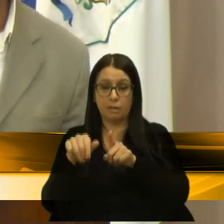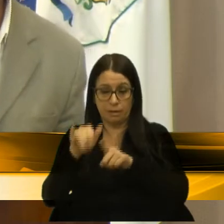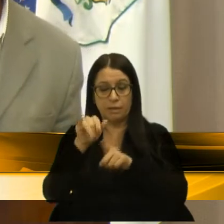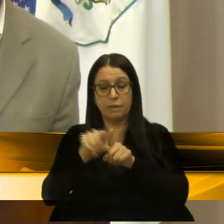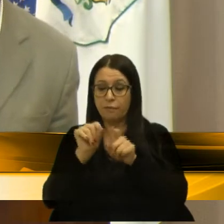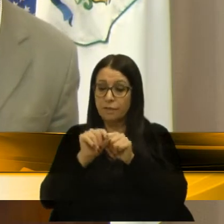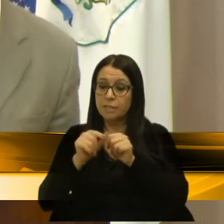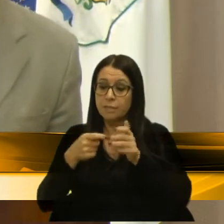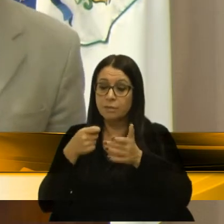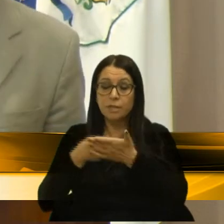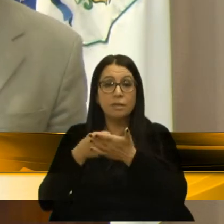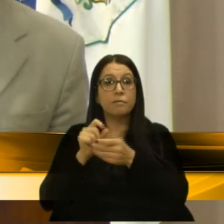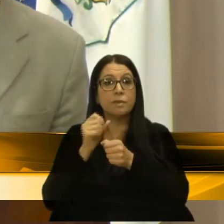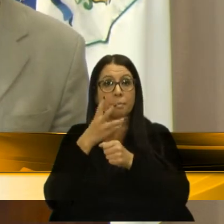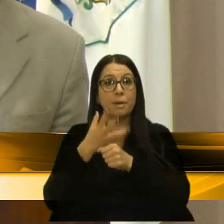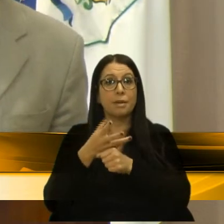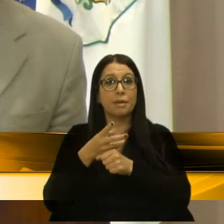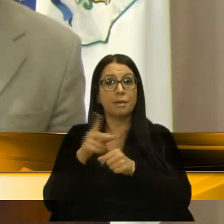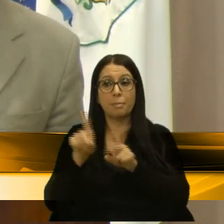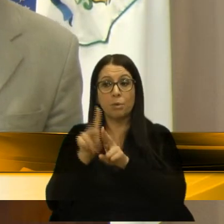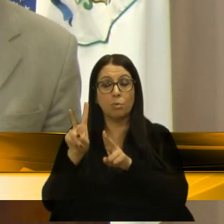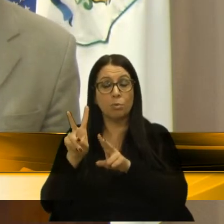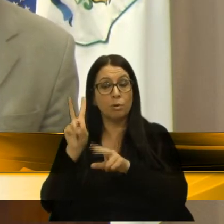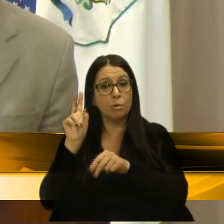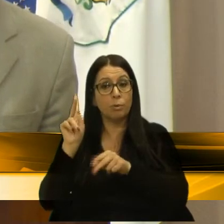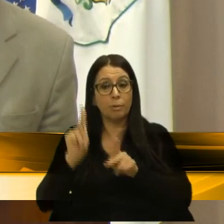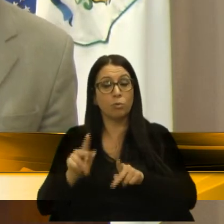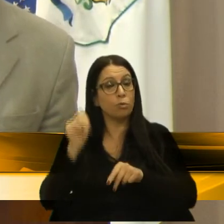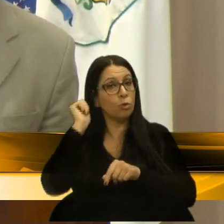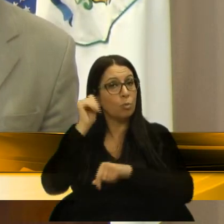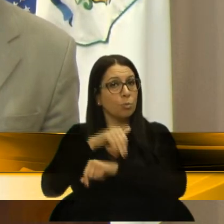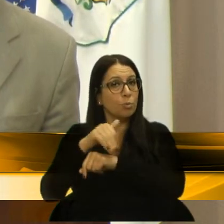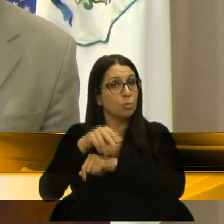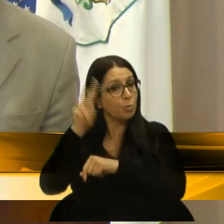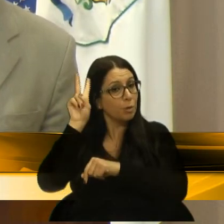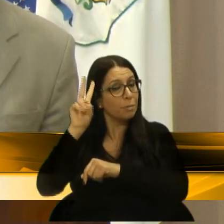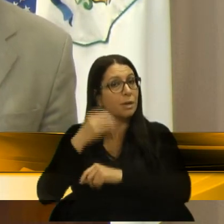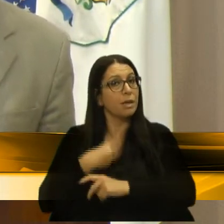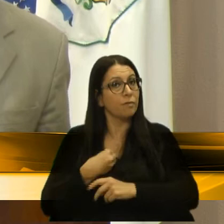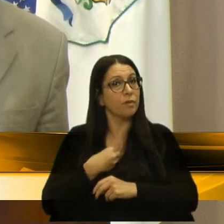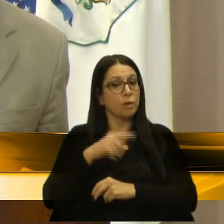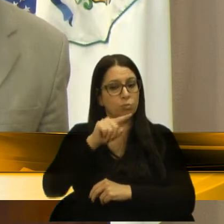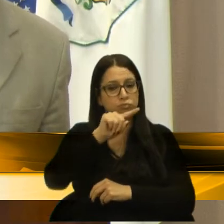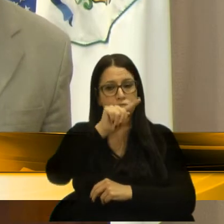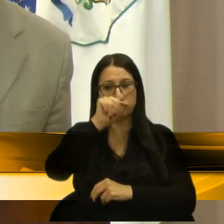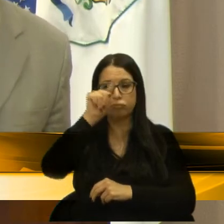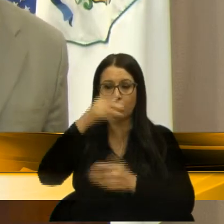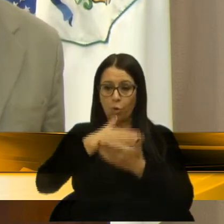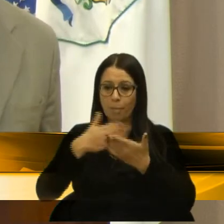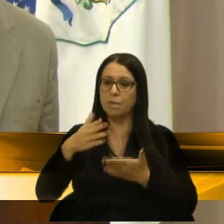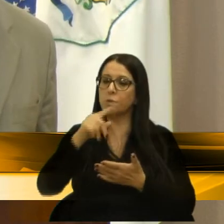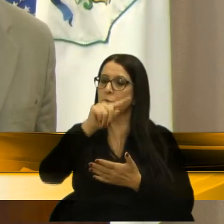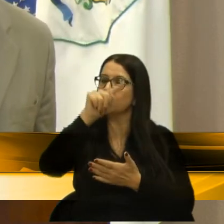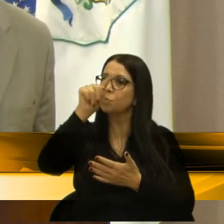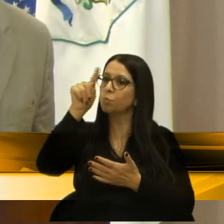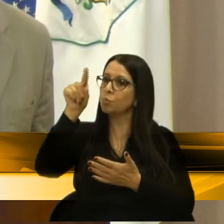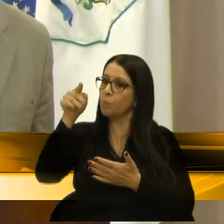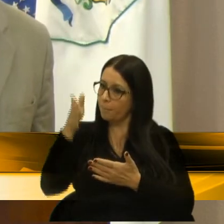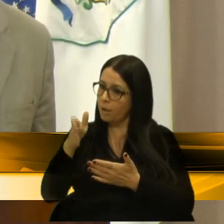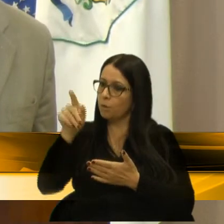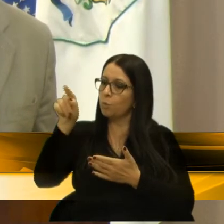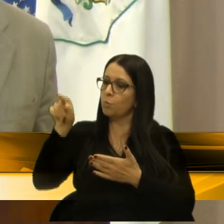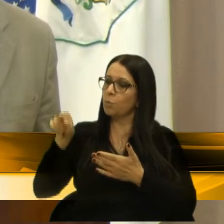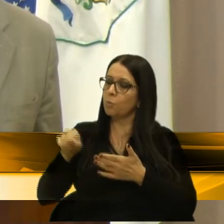situação dos moradores de rua, é lembrar que a nossa vida é um ciclo. Temos um início, um meio e um fim.